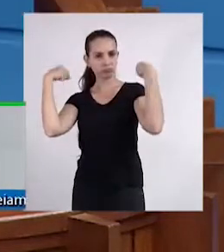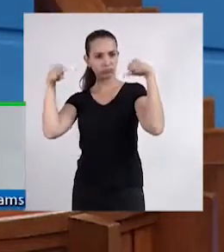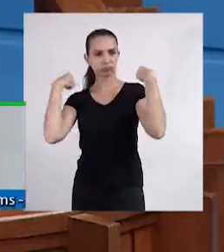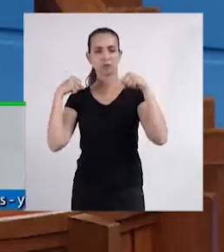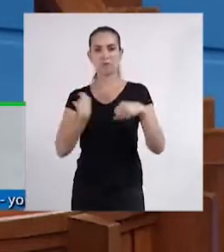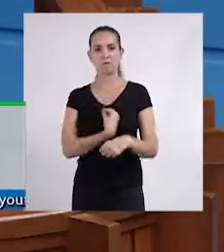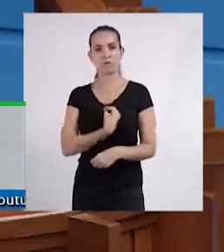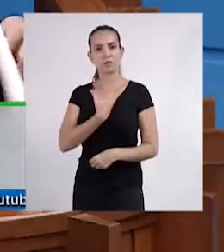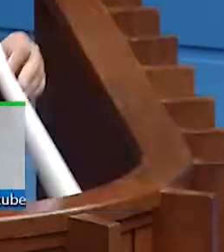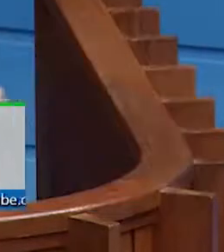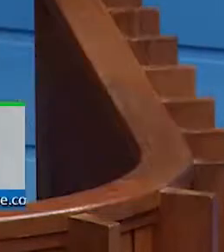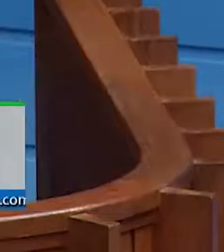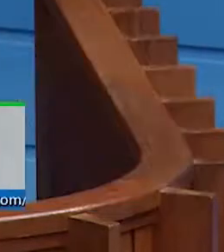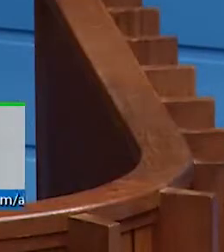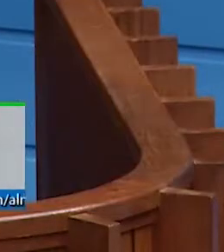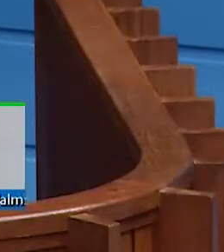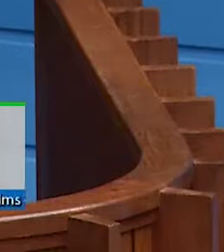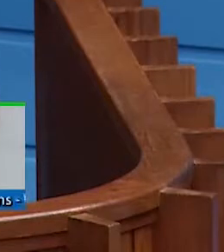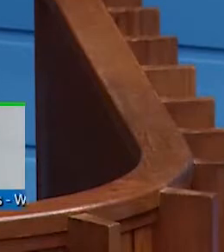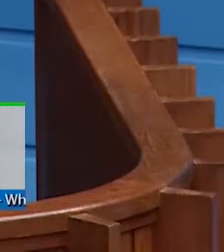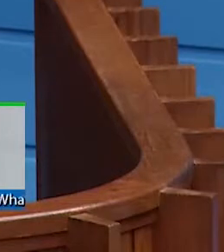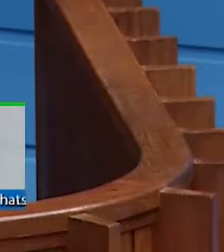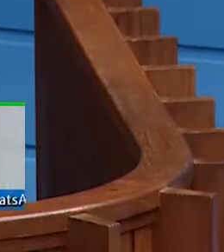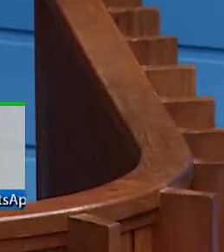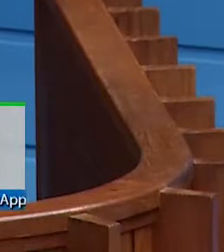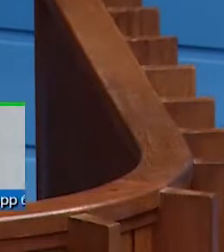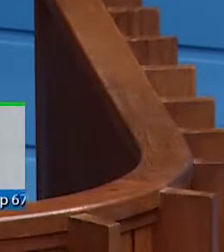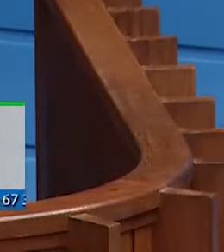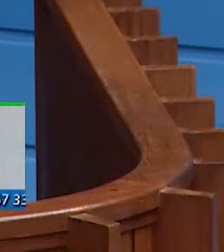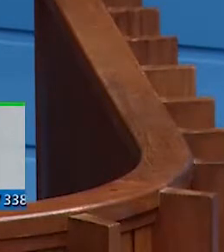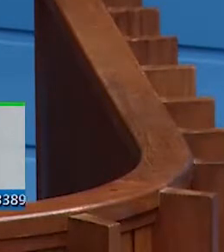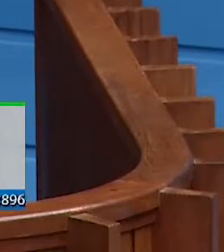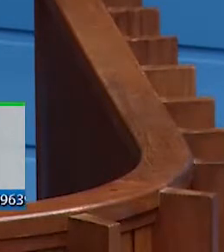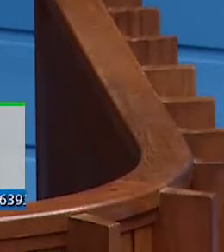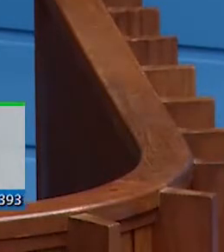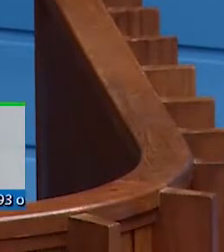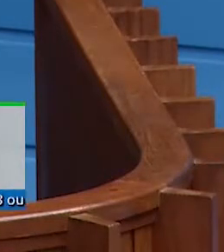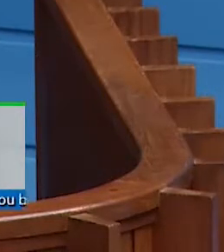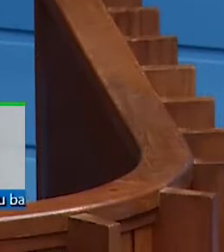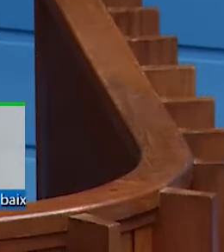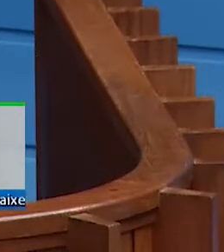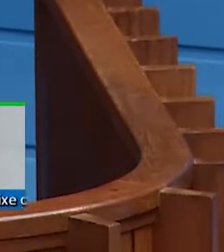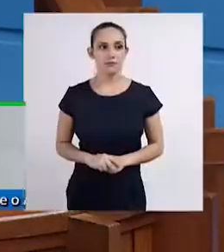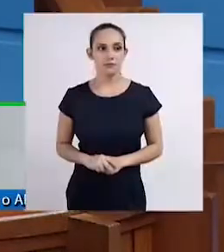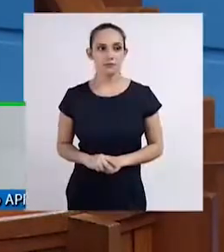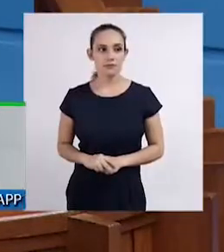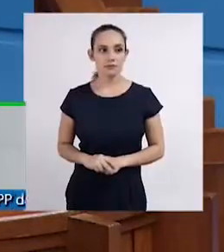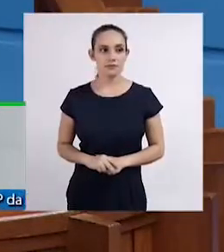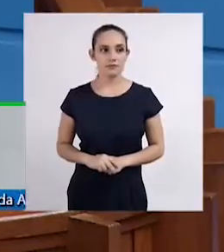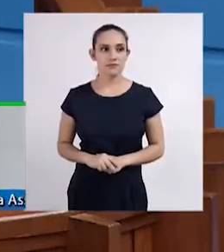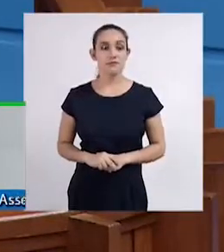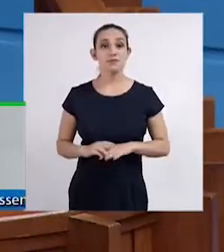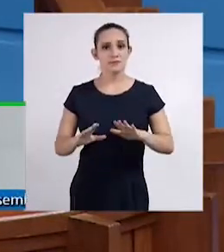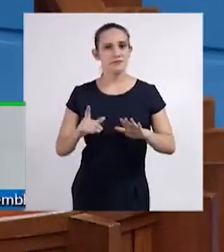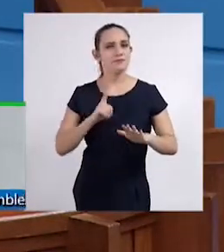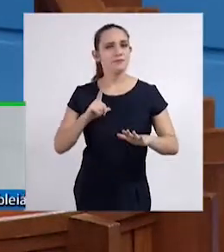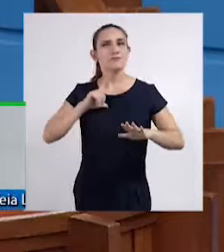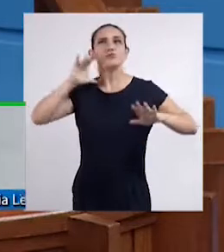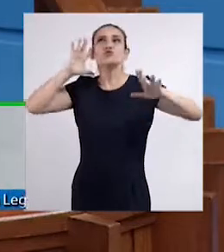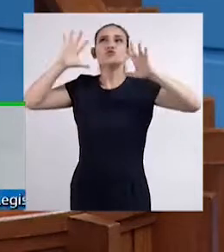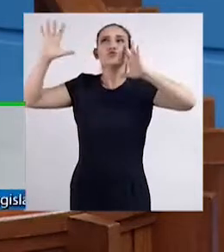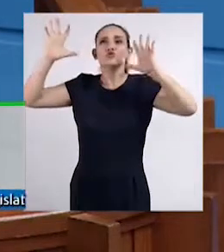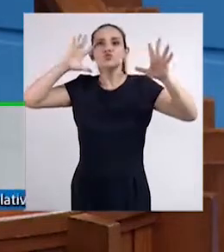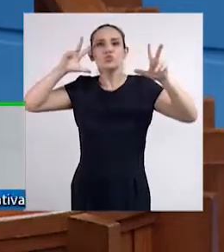mudar de vida, ser um grande jogador de futebol, se mirando nos grandes astros e atletas do país e do mundo que deram